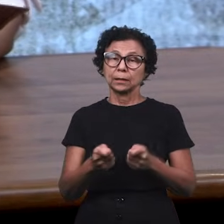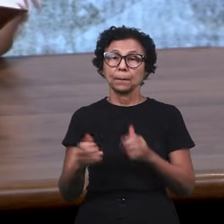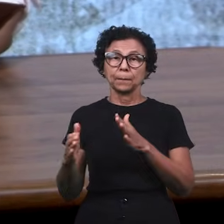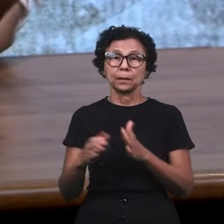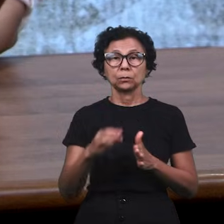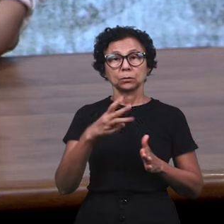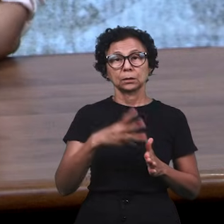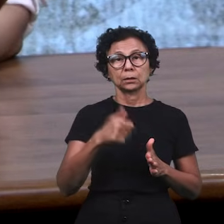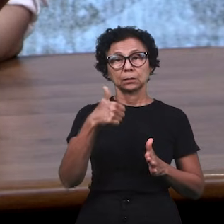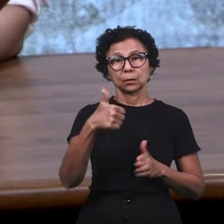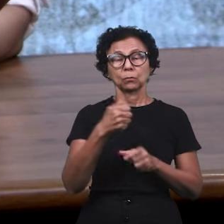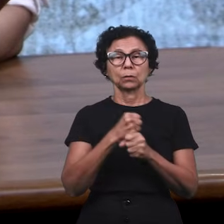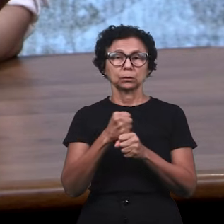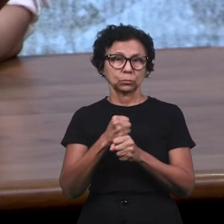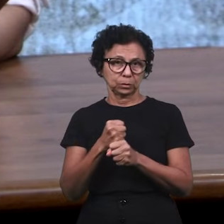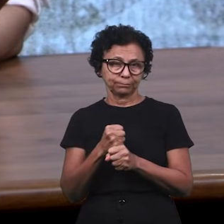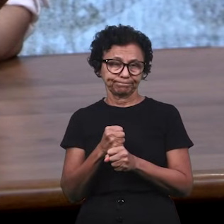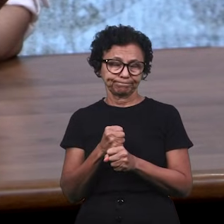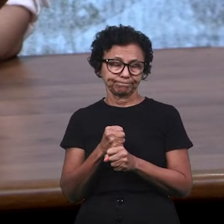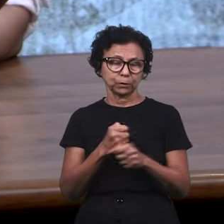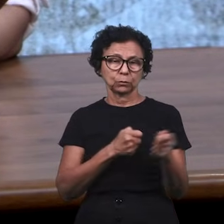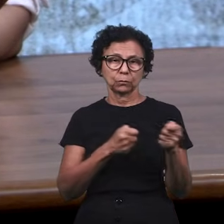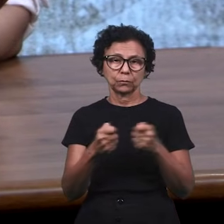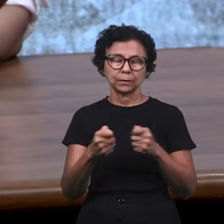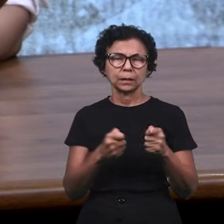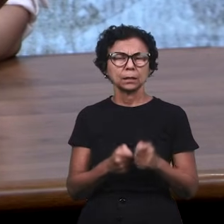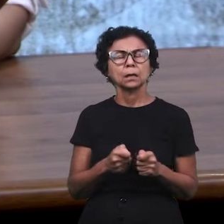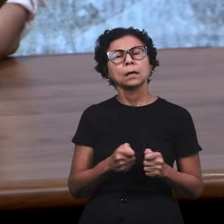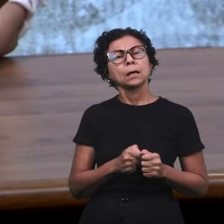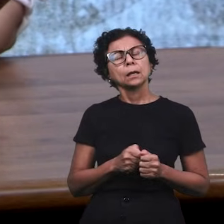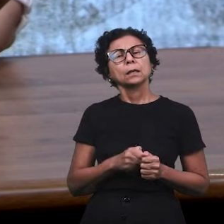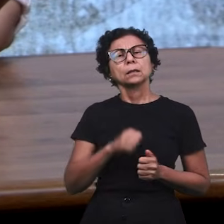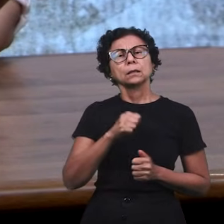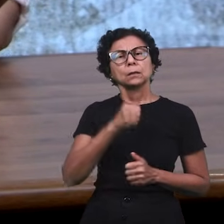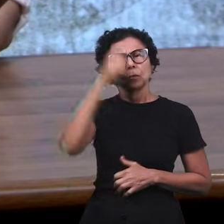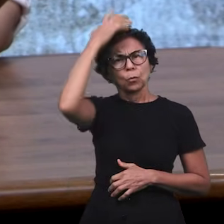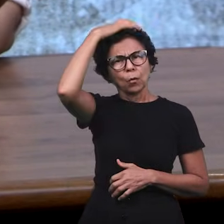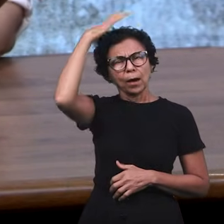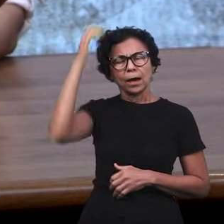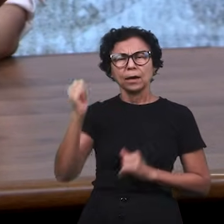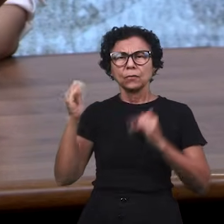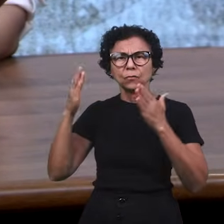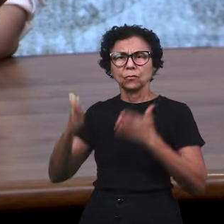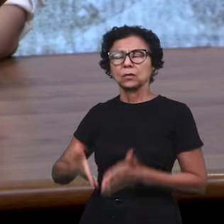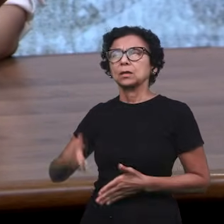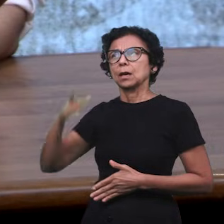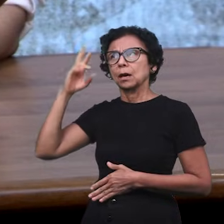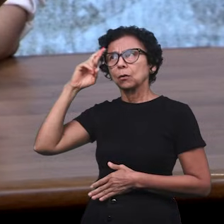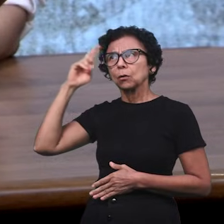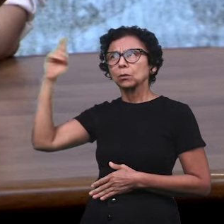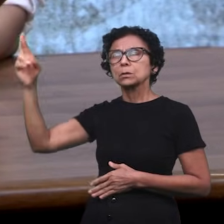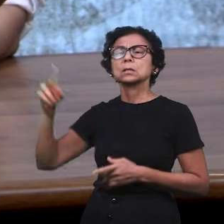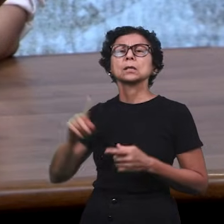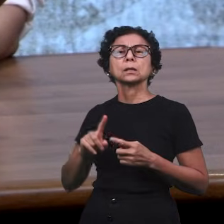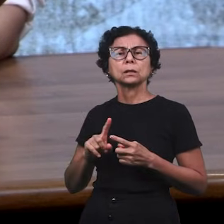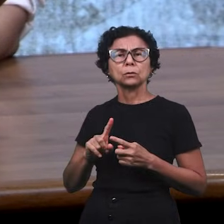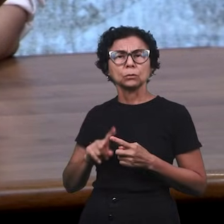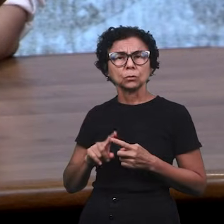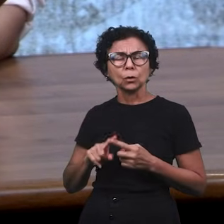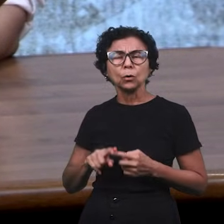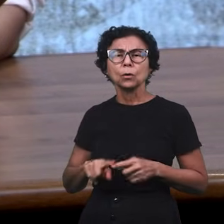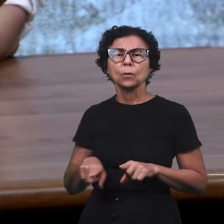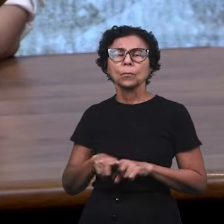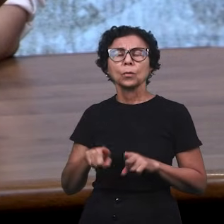Jerusalém. E fez o que era reto aos olhos do Senhor e andou nos caminhos de Davi,